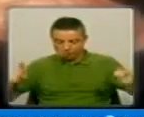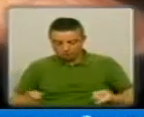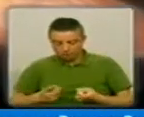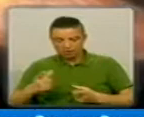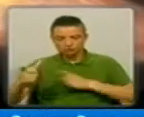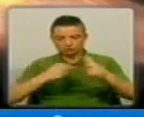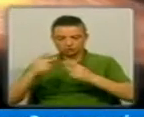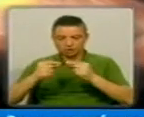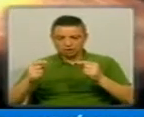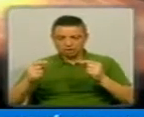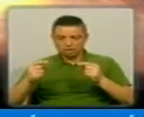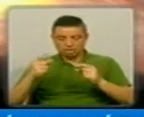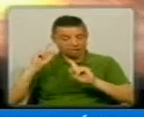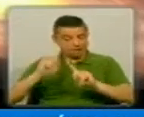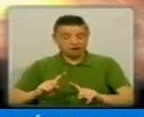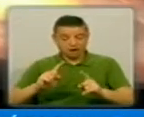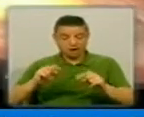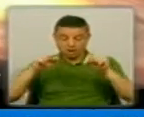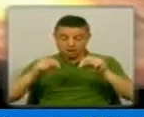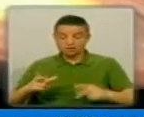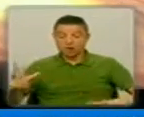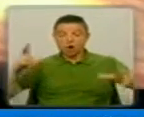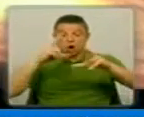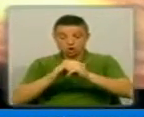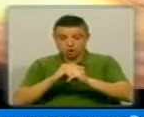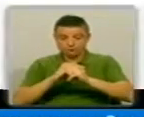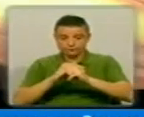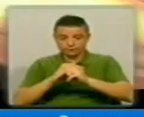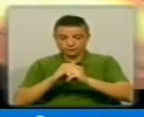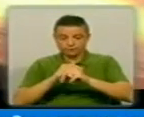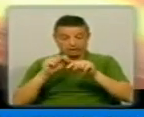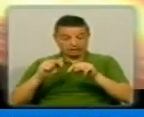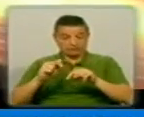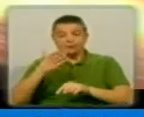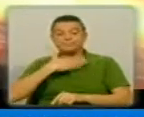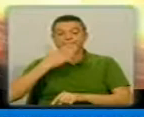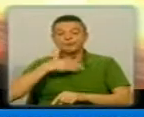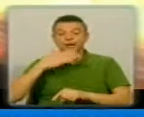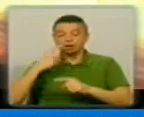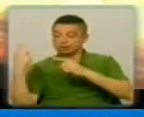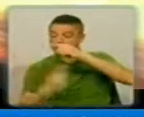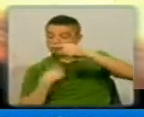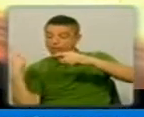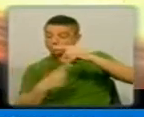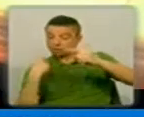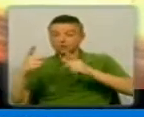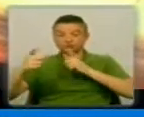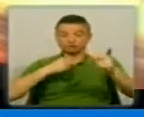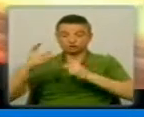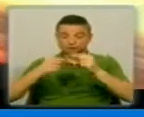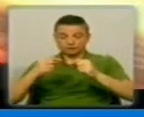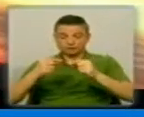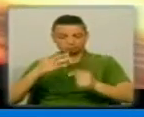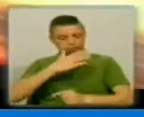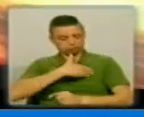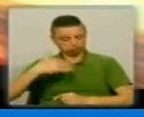e extremamente densa. E esta nova, ou melhor, esta anã branca tem à sua volta uma outra estrela mais ou menos saudável.